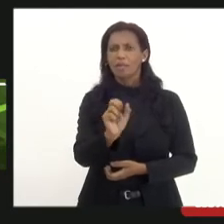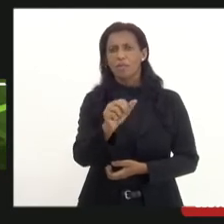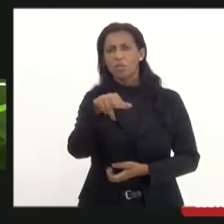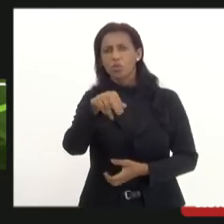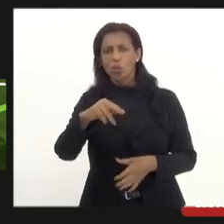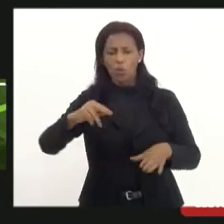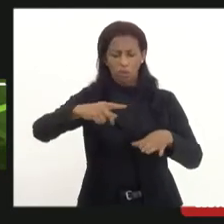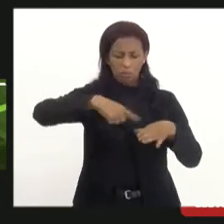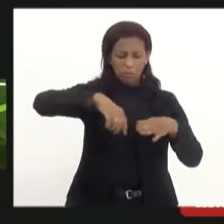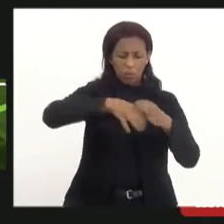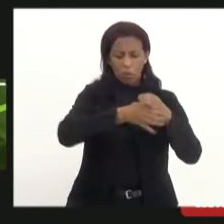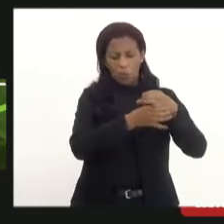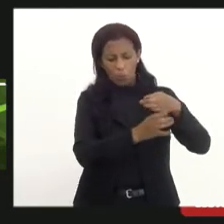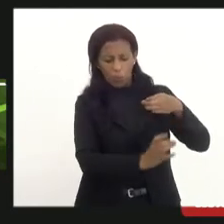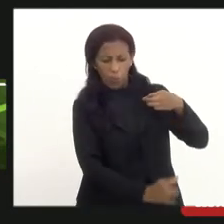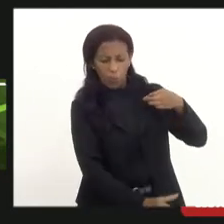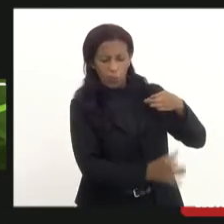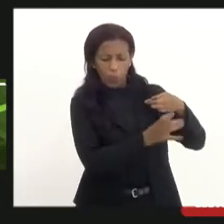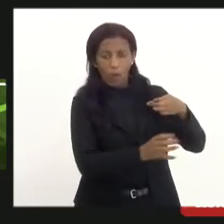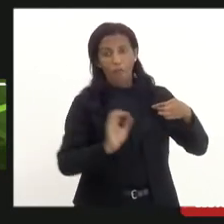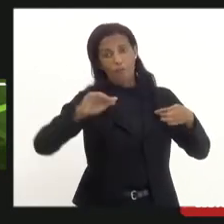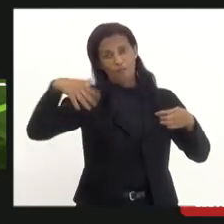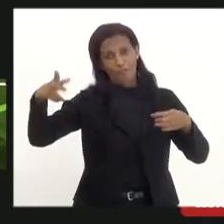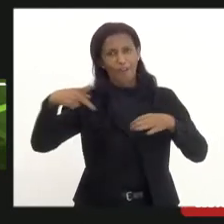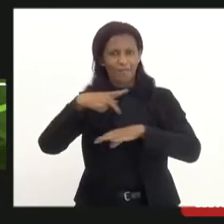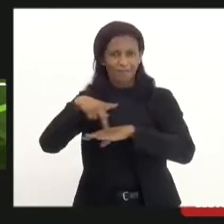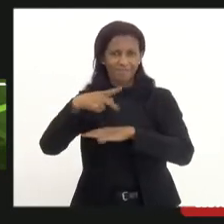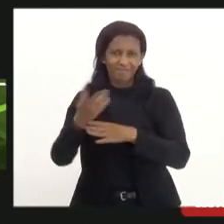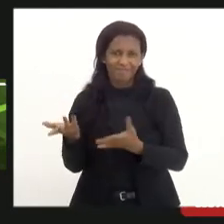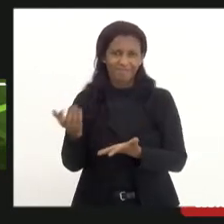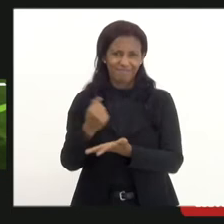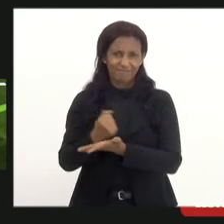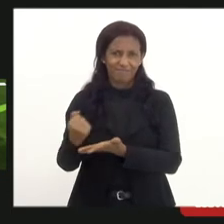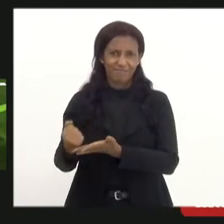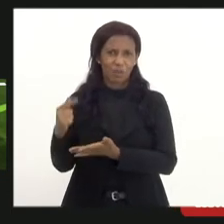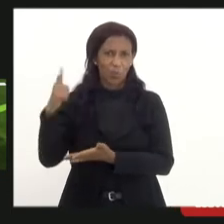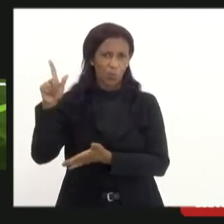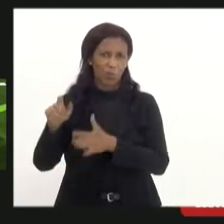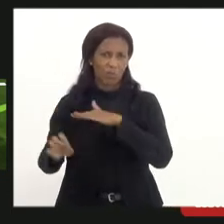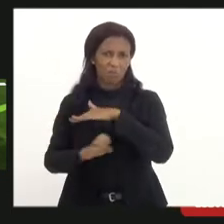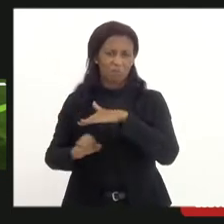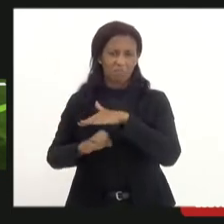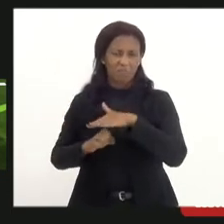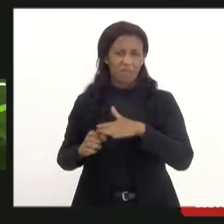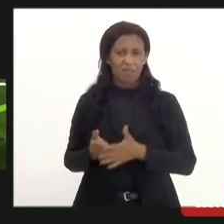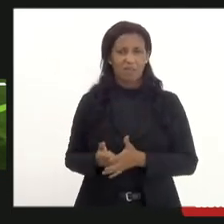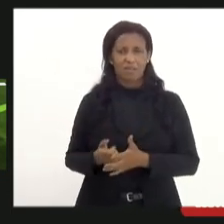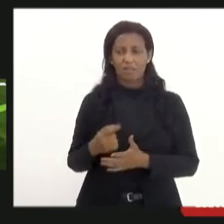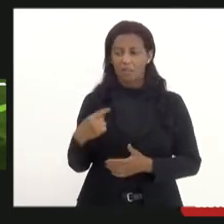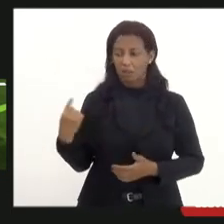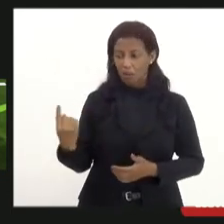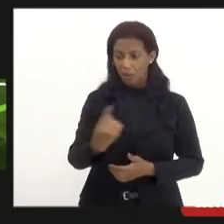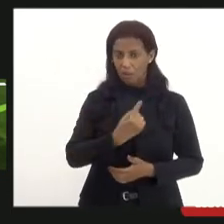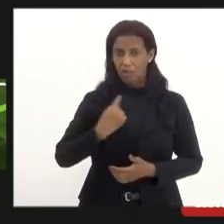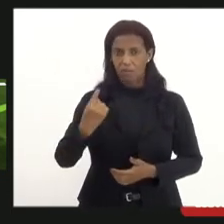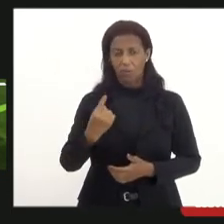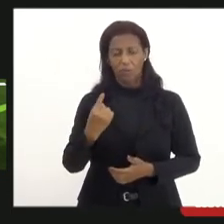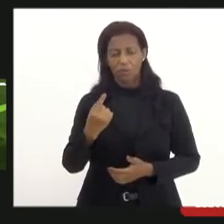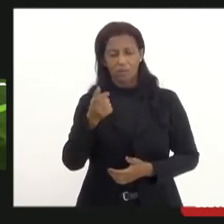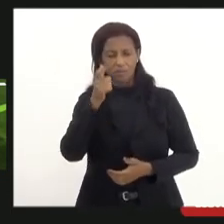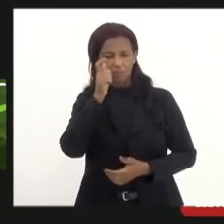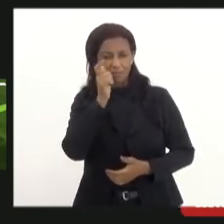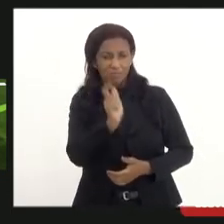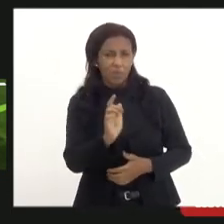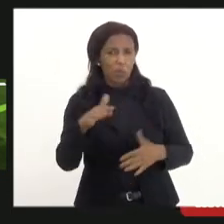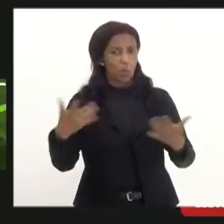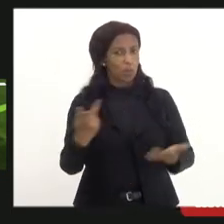contratada certamente no exterior. Né? E então a nossa perspectiva, né,